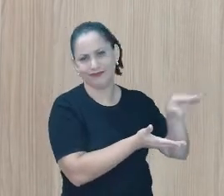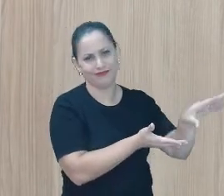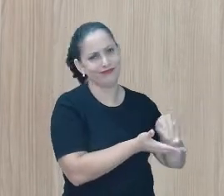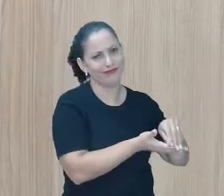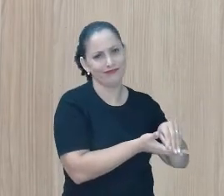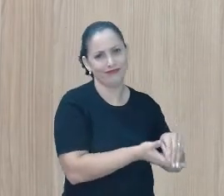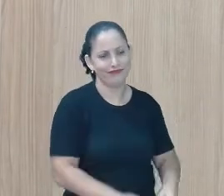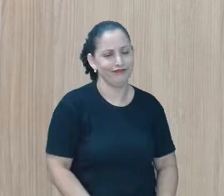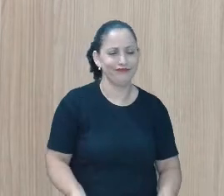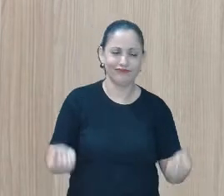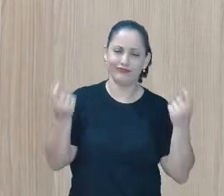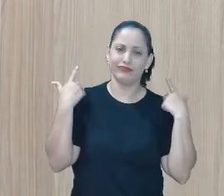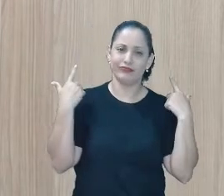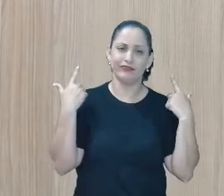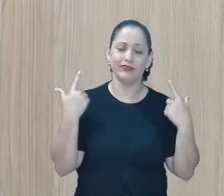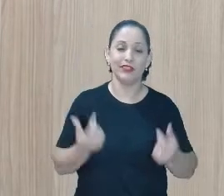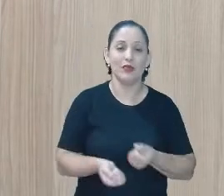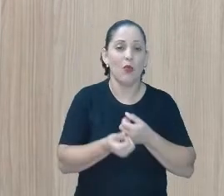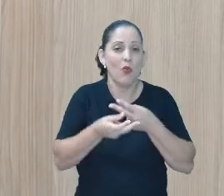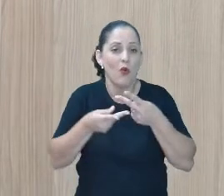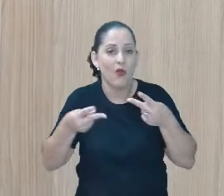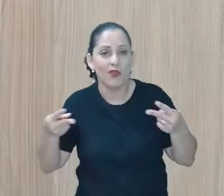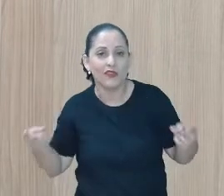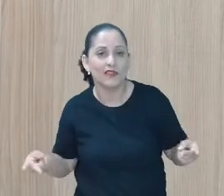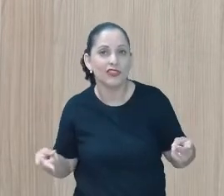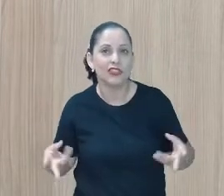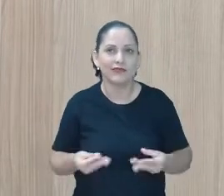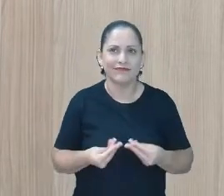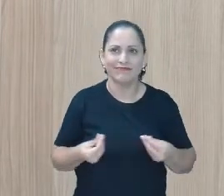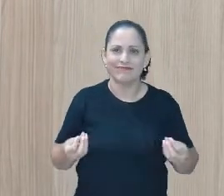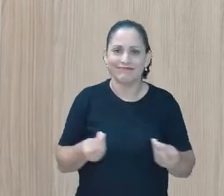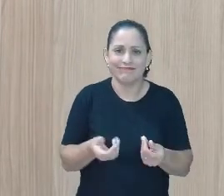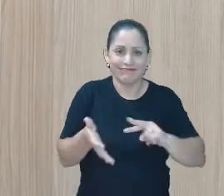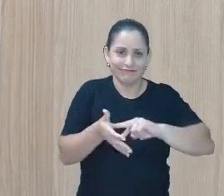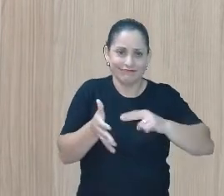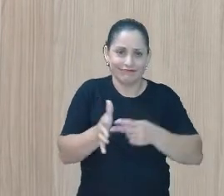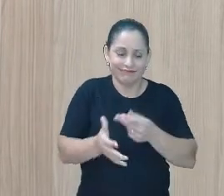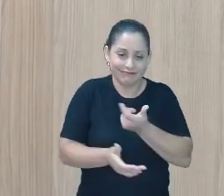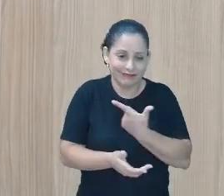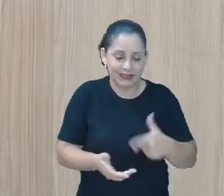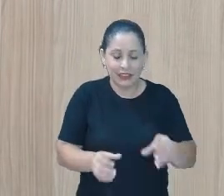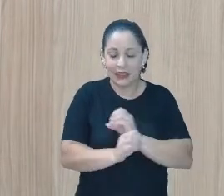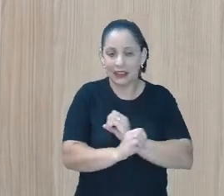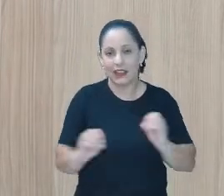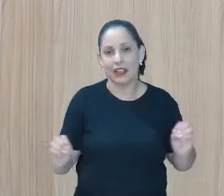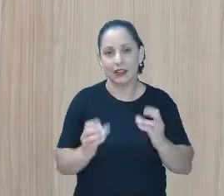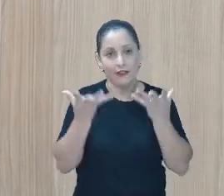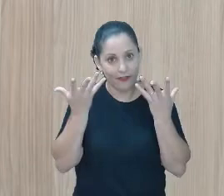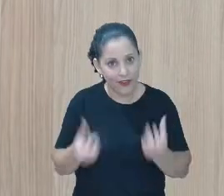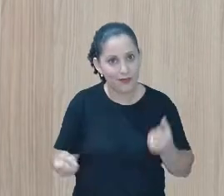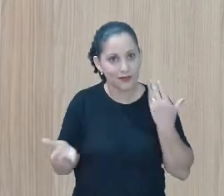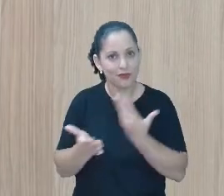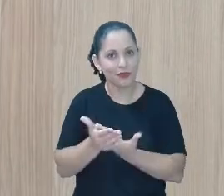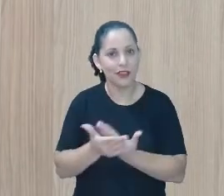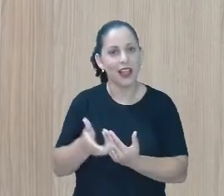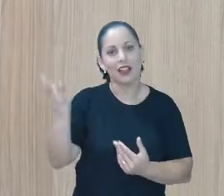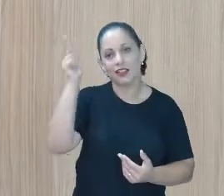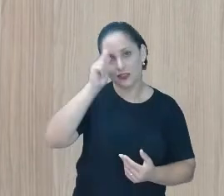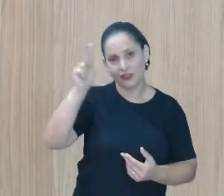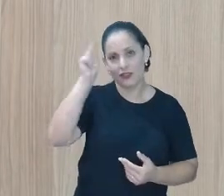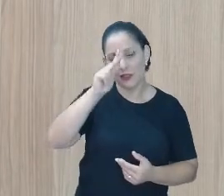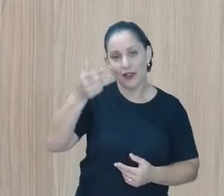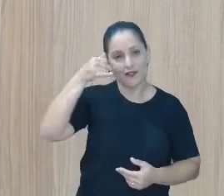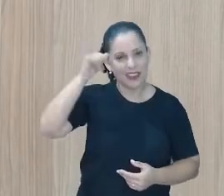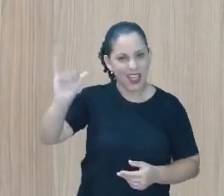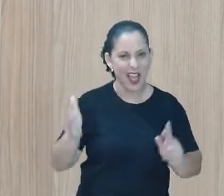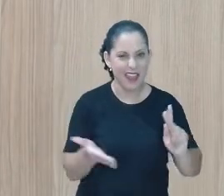repete, e são observações sem sentido, né? Então, vamos estudar história para a gente não estar repetindo erros,